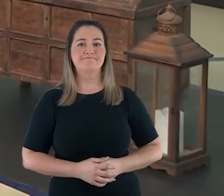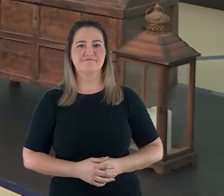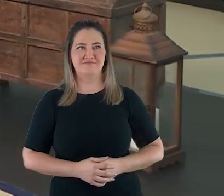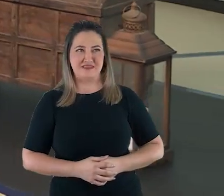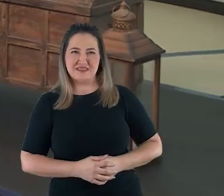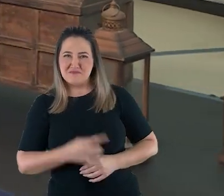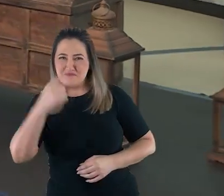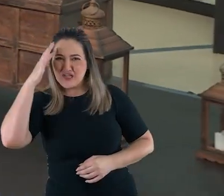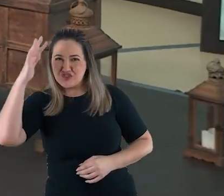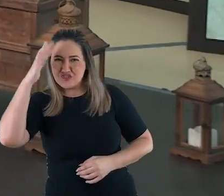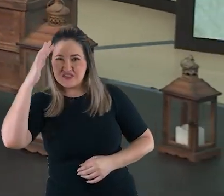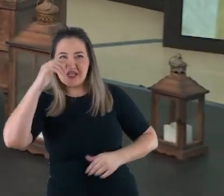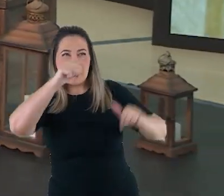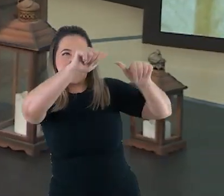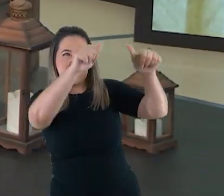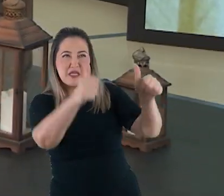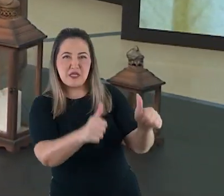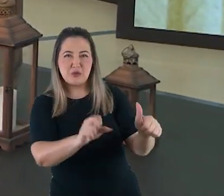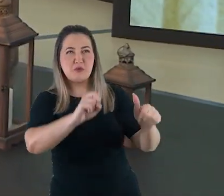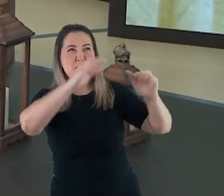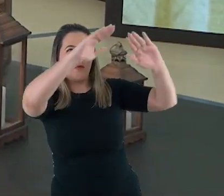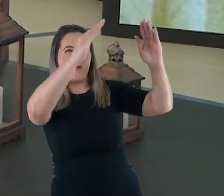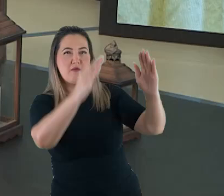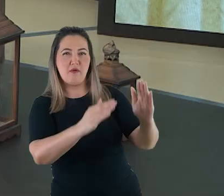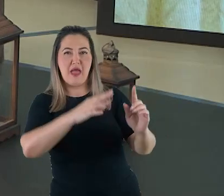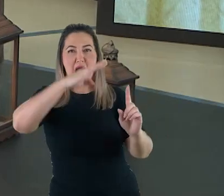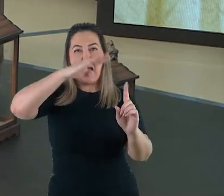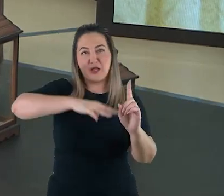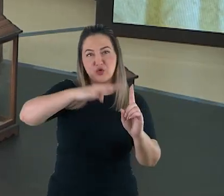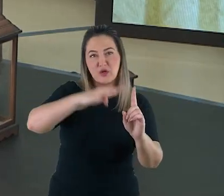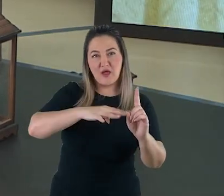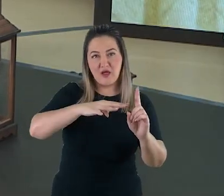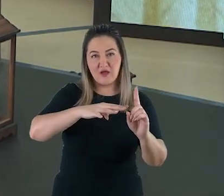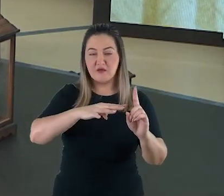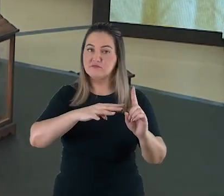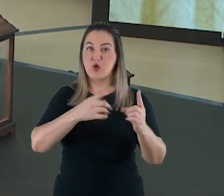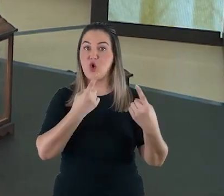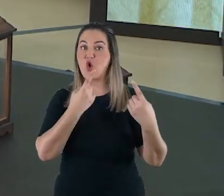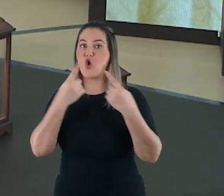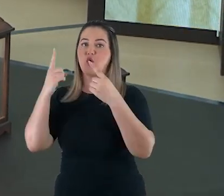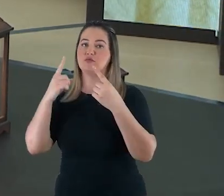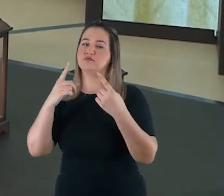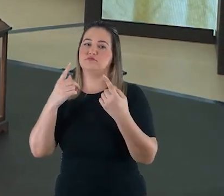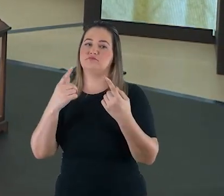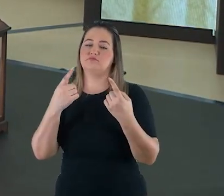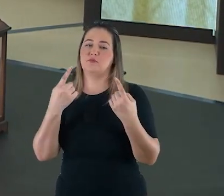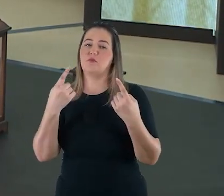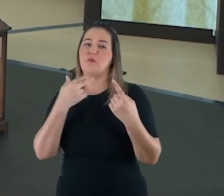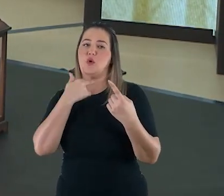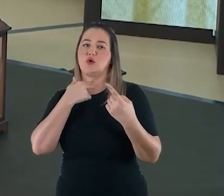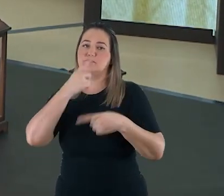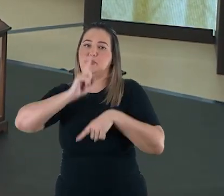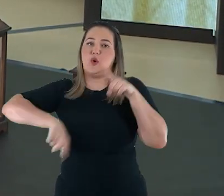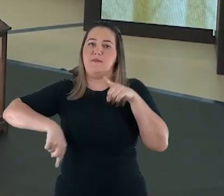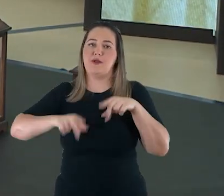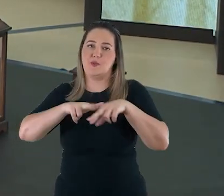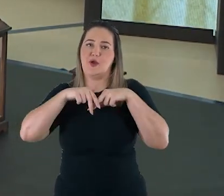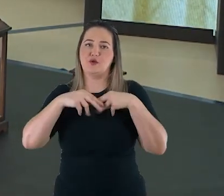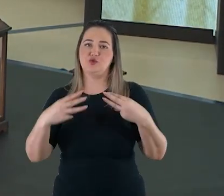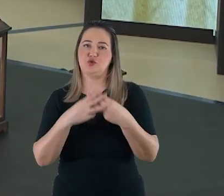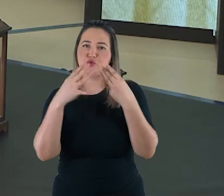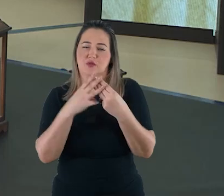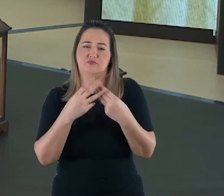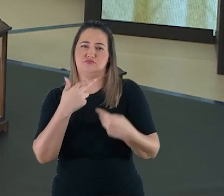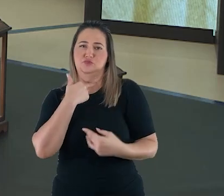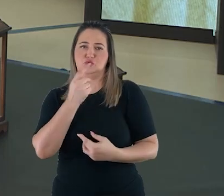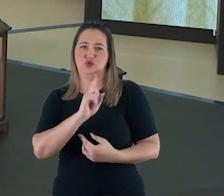Adorar imagens de escultura ou de qualquer outra natureza é algo contrário à lei de Deus. E os jovens hebreus não poderiam ceder a esta